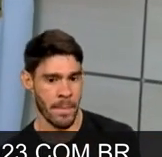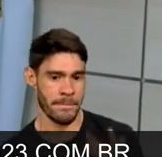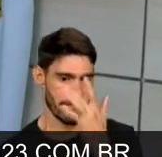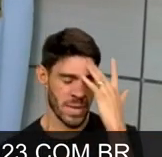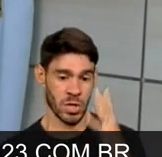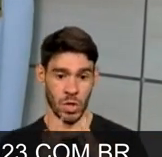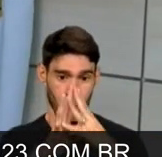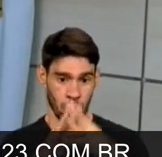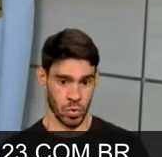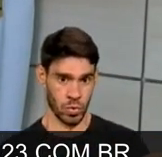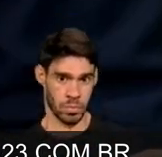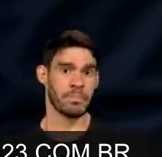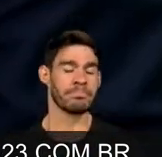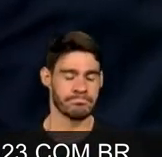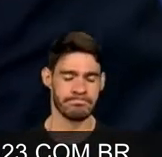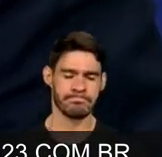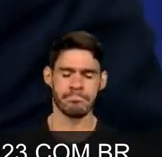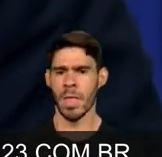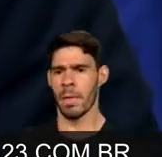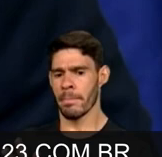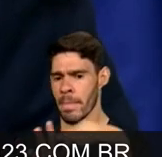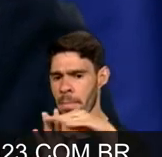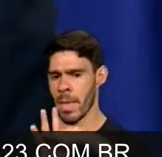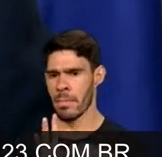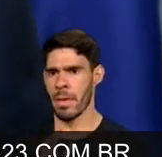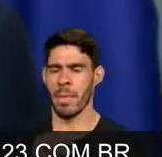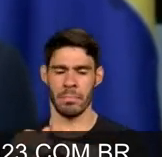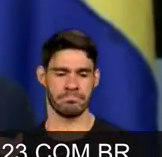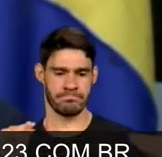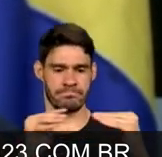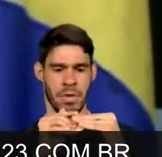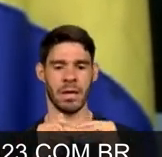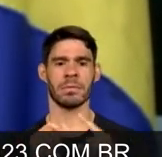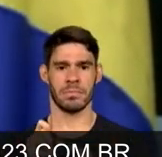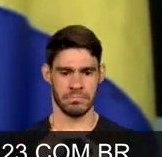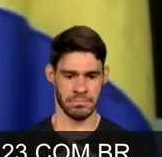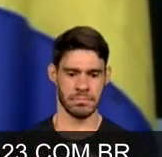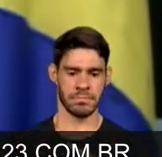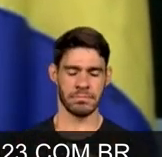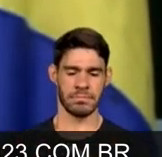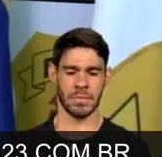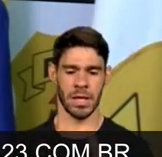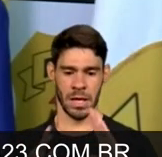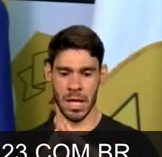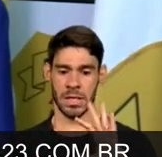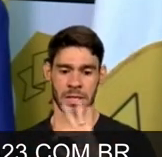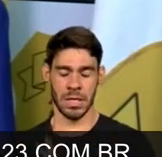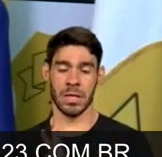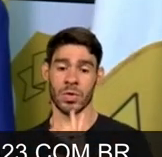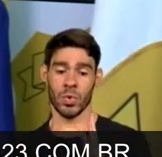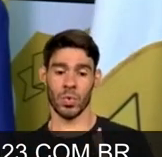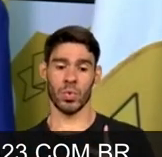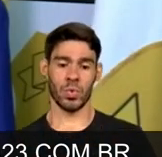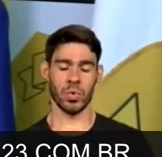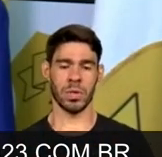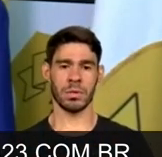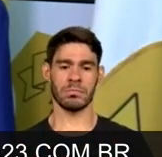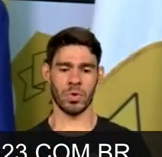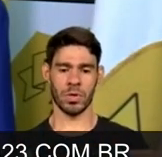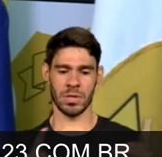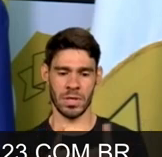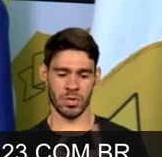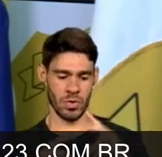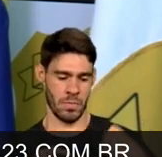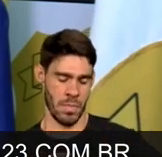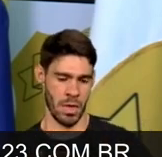pessoas desaparecidas. Os procedimentos foram padronizados em todas as delegacias para um atendimento mais humanizado